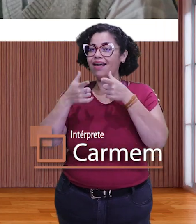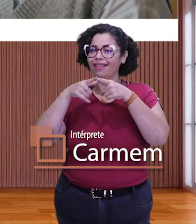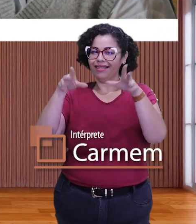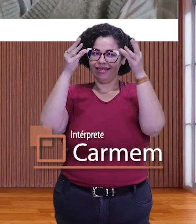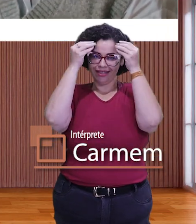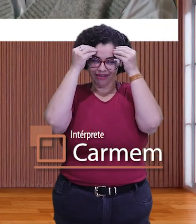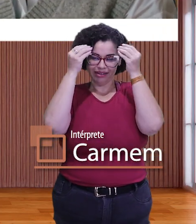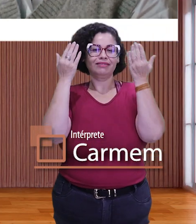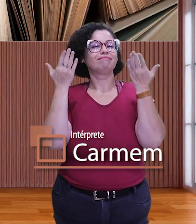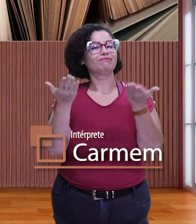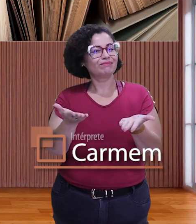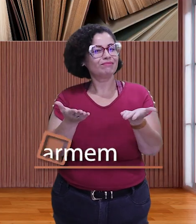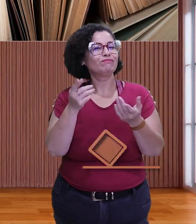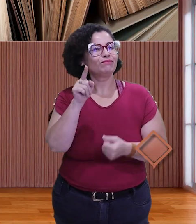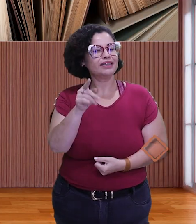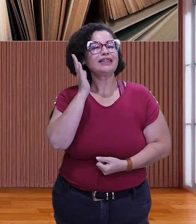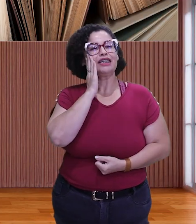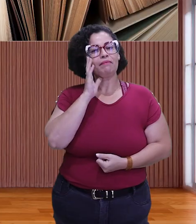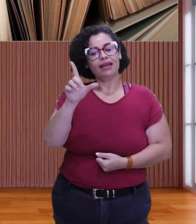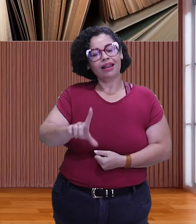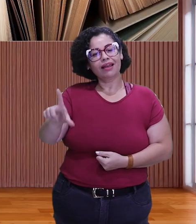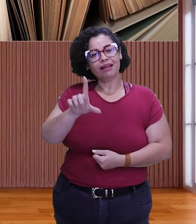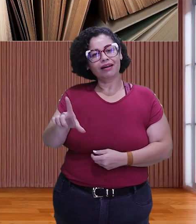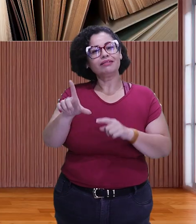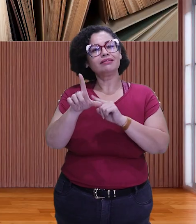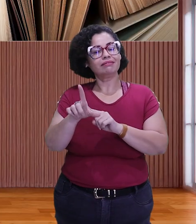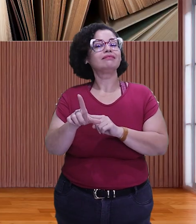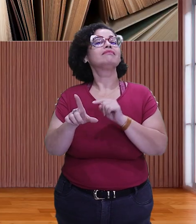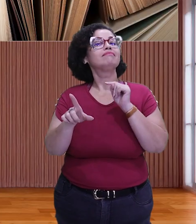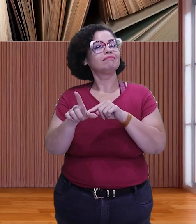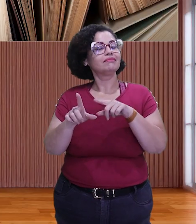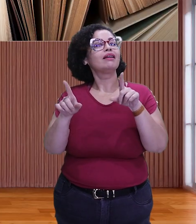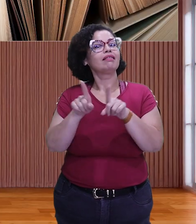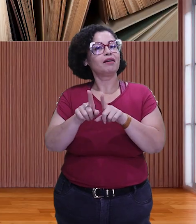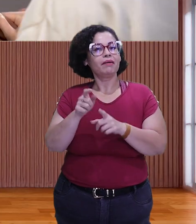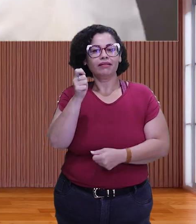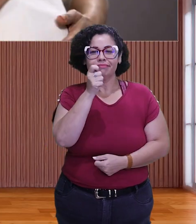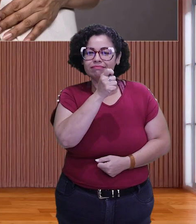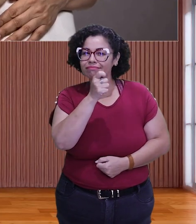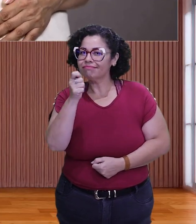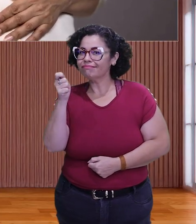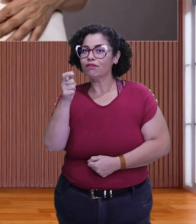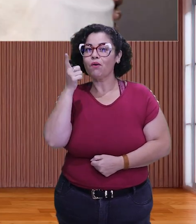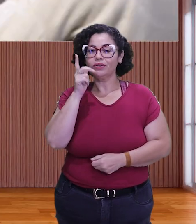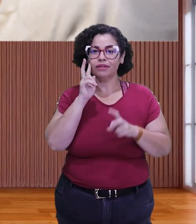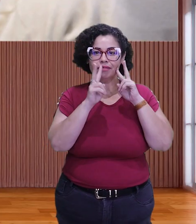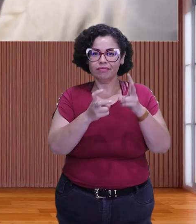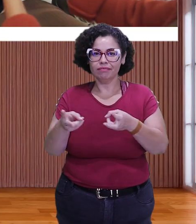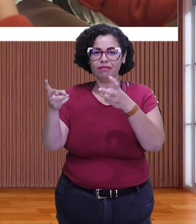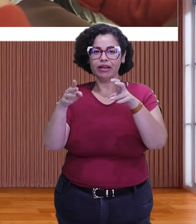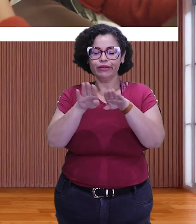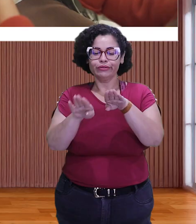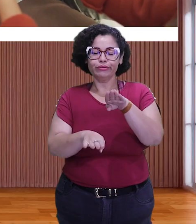linguagem. Você sabia que a literatura também serve como um tipo de lupa para enxergar as injustiças